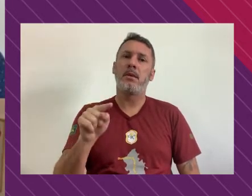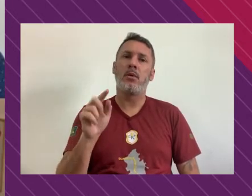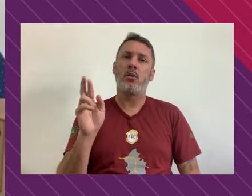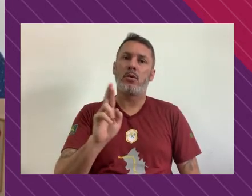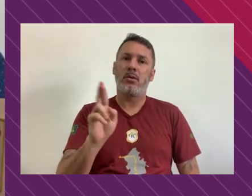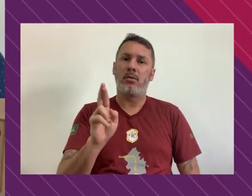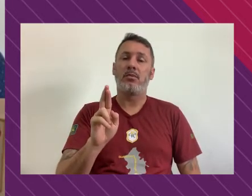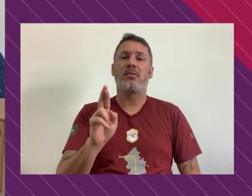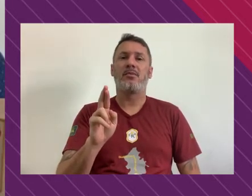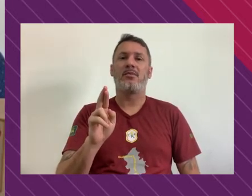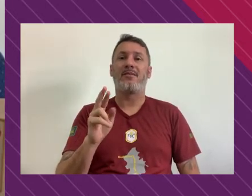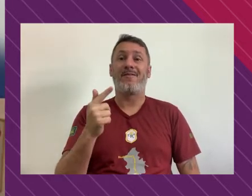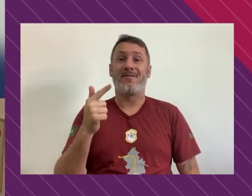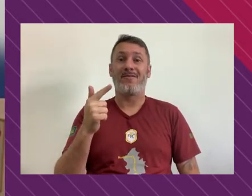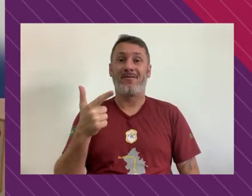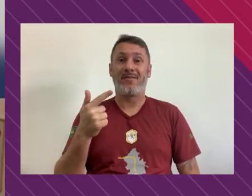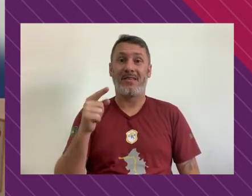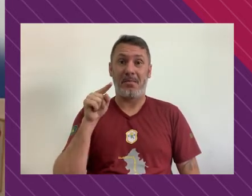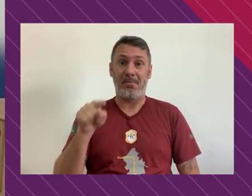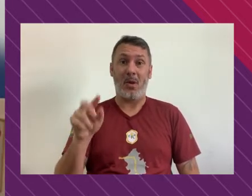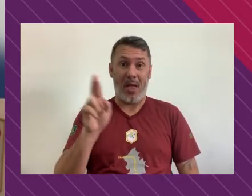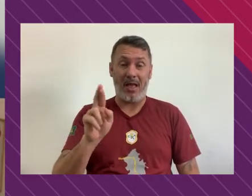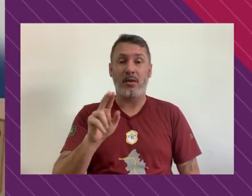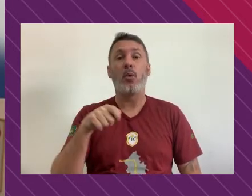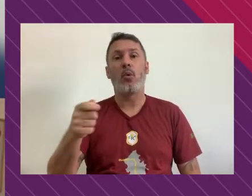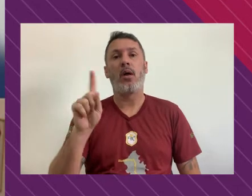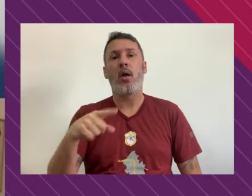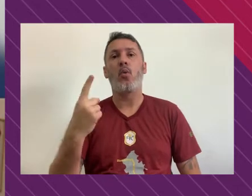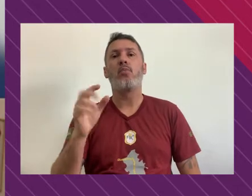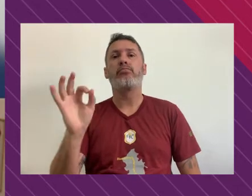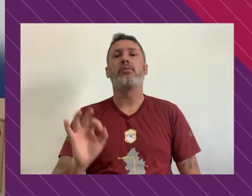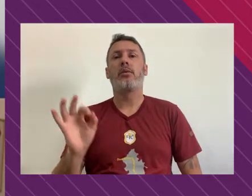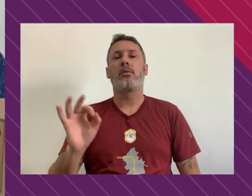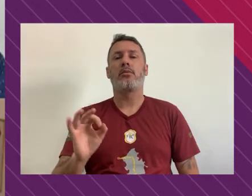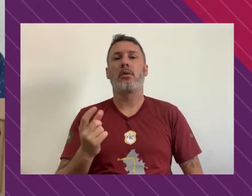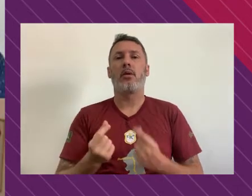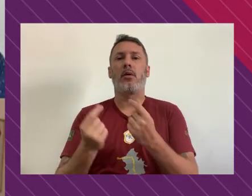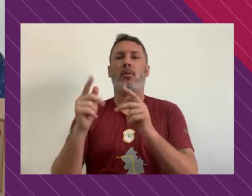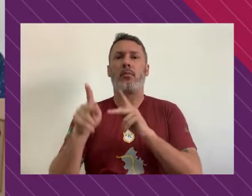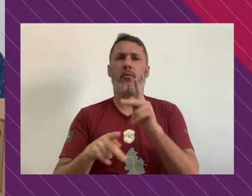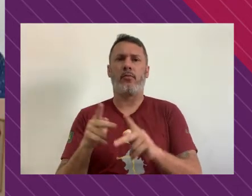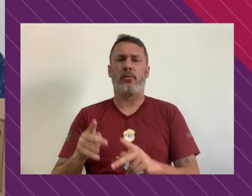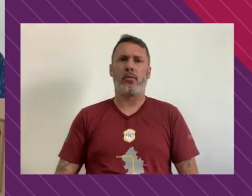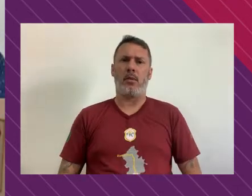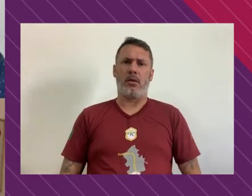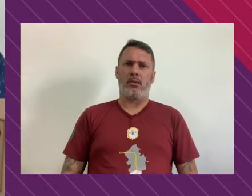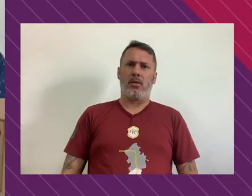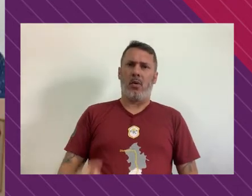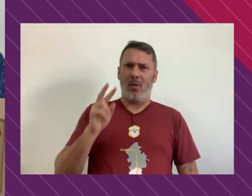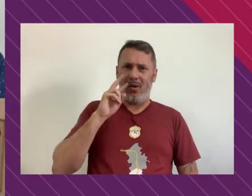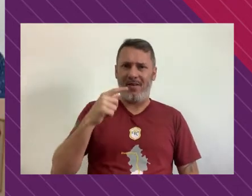é desigual num nível que eu acho que a gente tem que ser didático e a gente tem que trazer os números para as pessoas terem a dimensão. No Brasil,